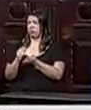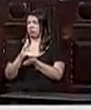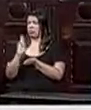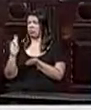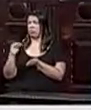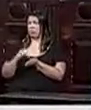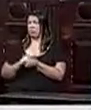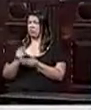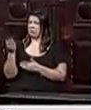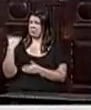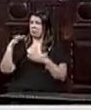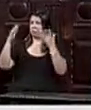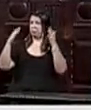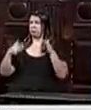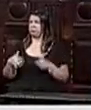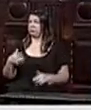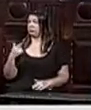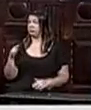a alegação